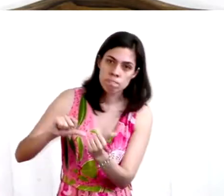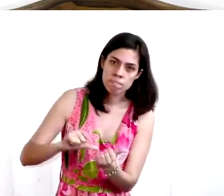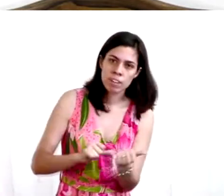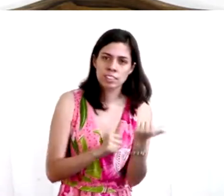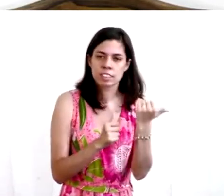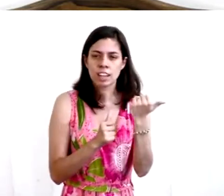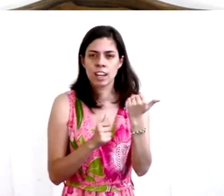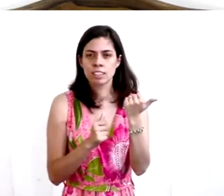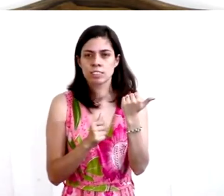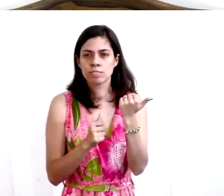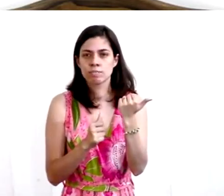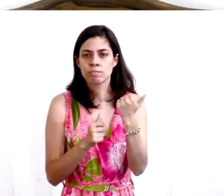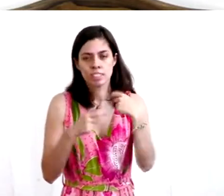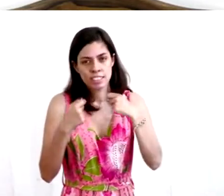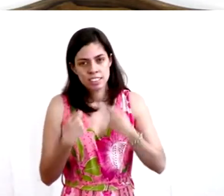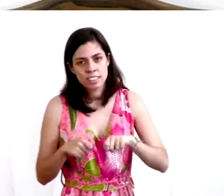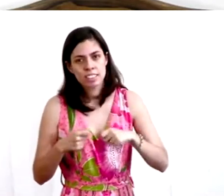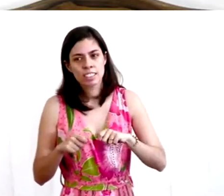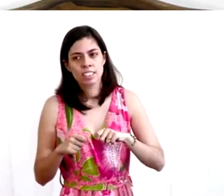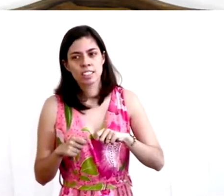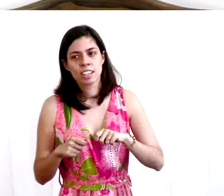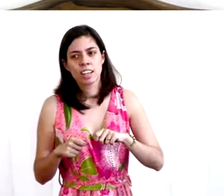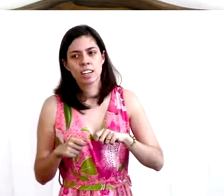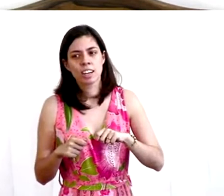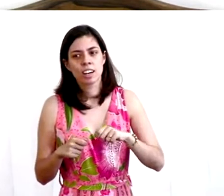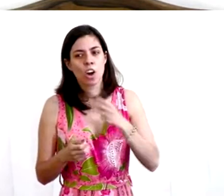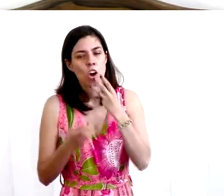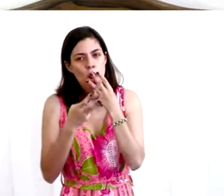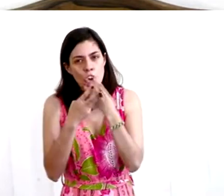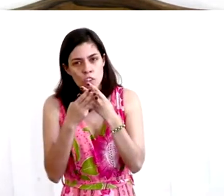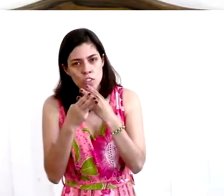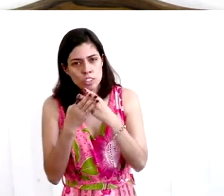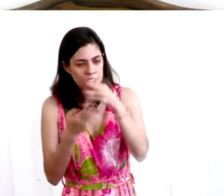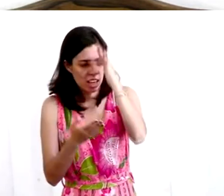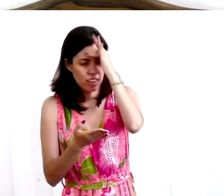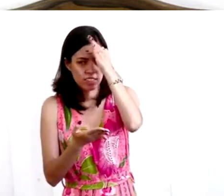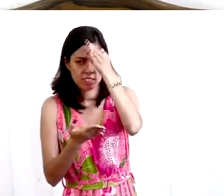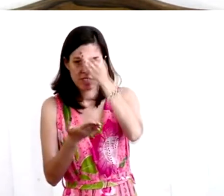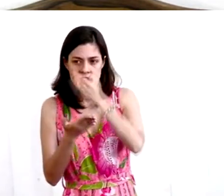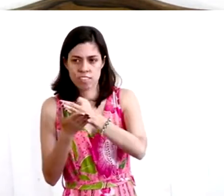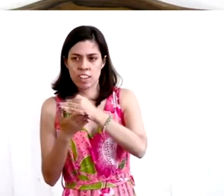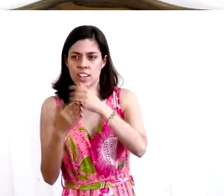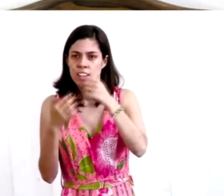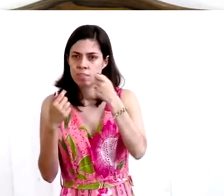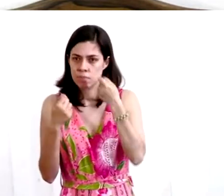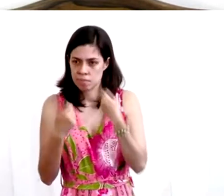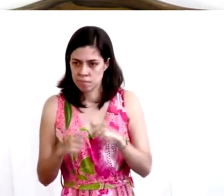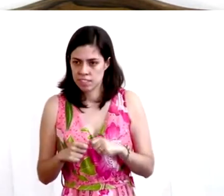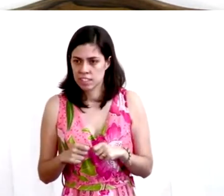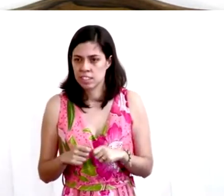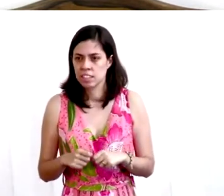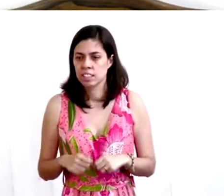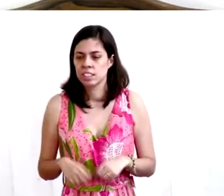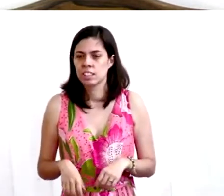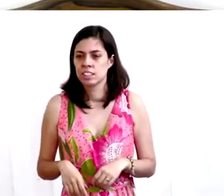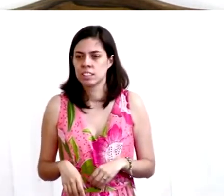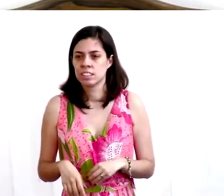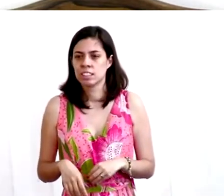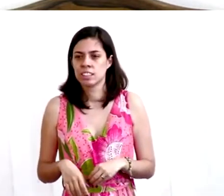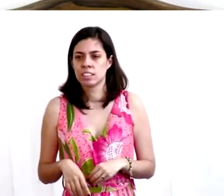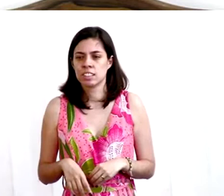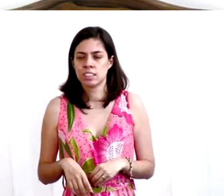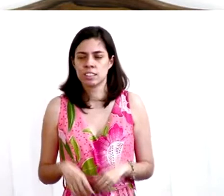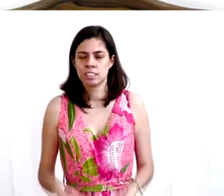Ele. Professe essa fé nele e viva por ele. Você passará a viver conduzido por uma